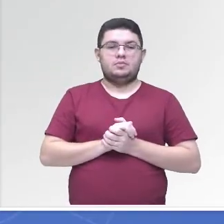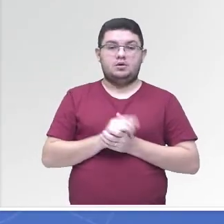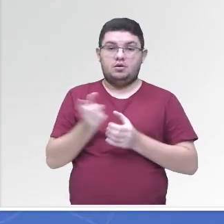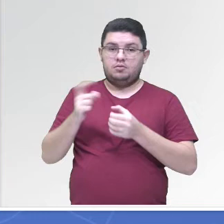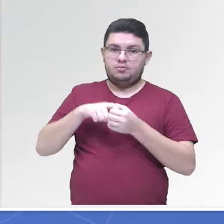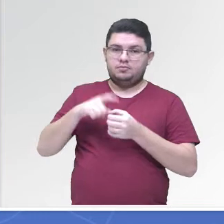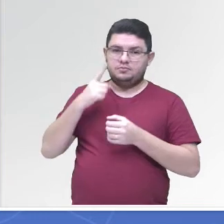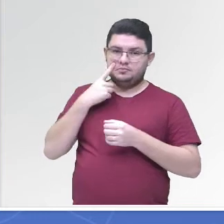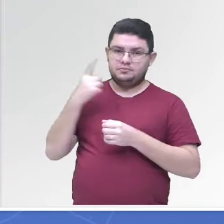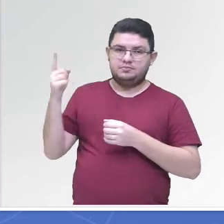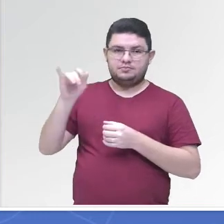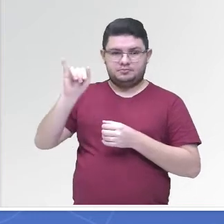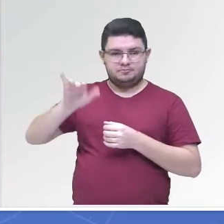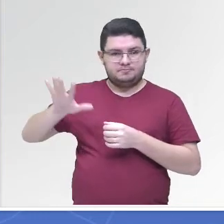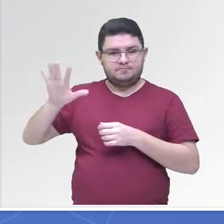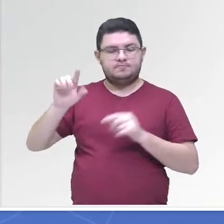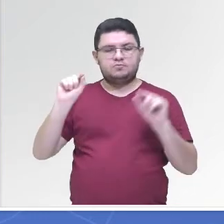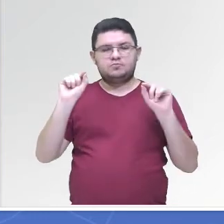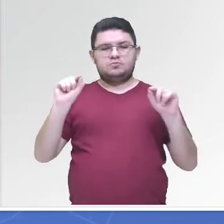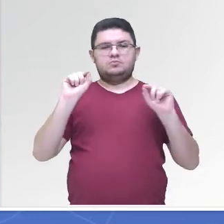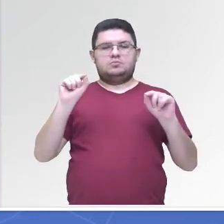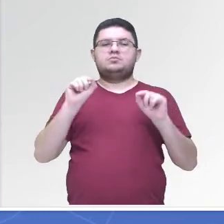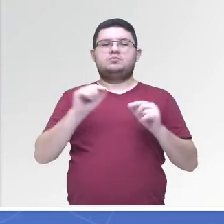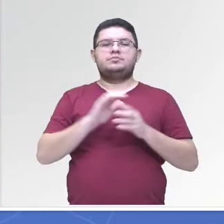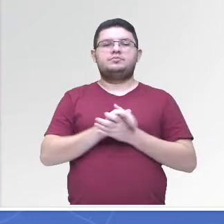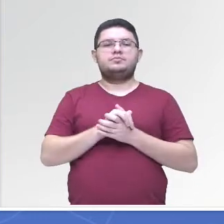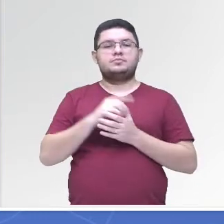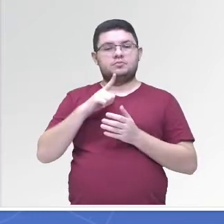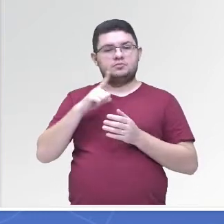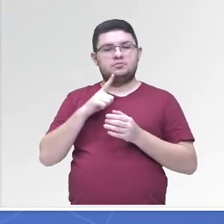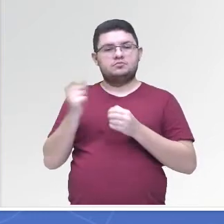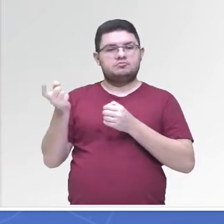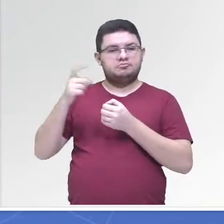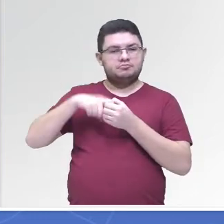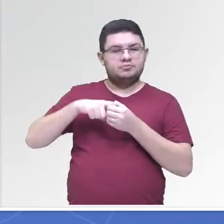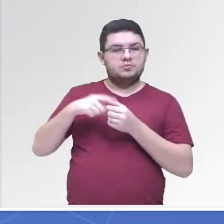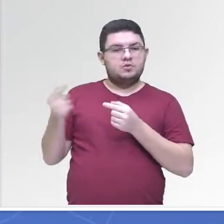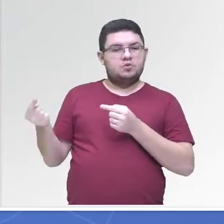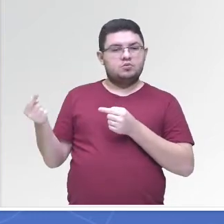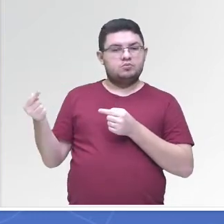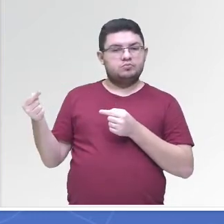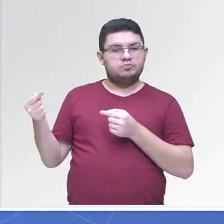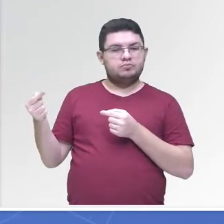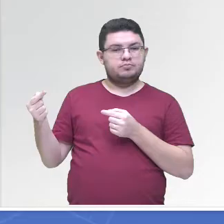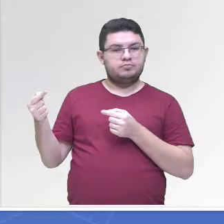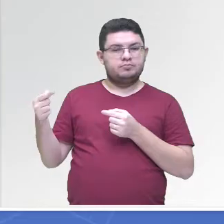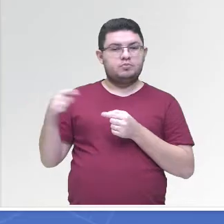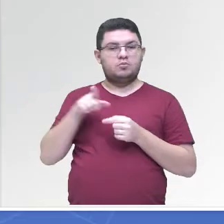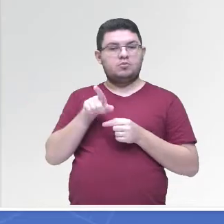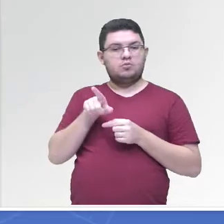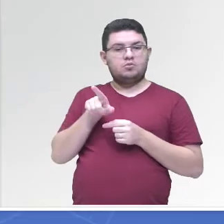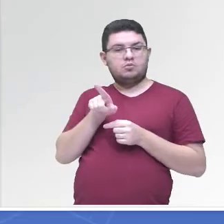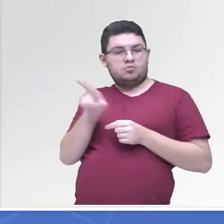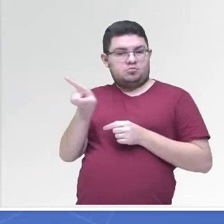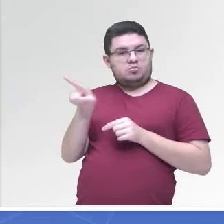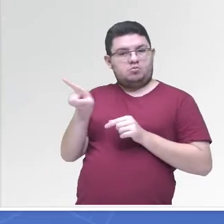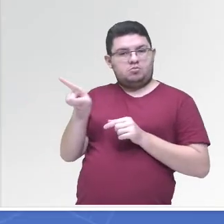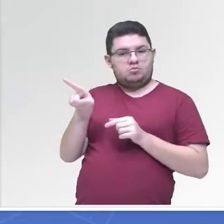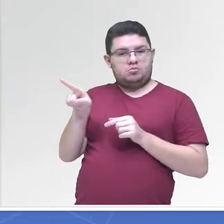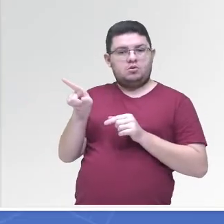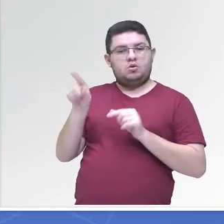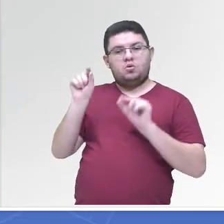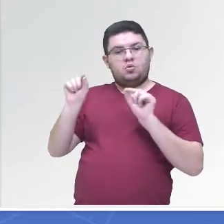voltar aqui para a imagem, aí eu tenho agora o processo inverso, tá bom? Começando aqui com a liquefação, que é